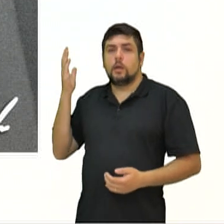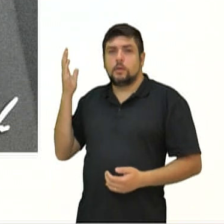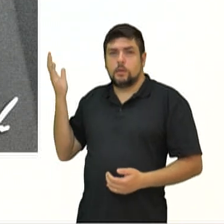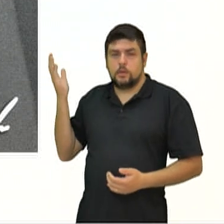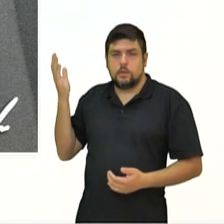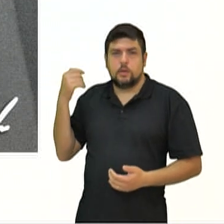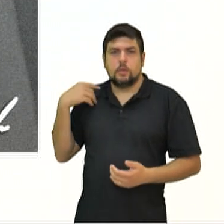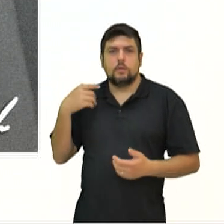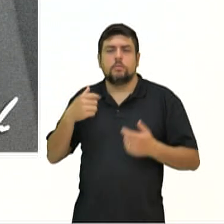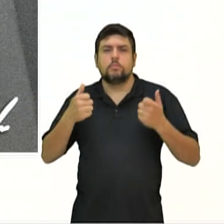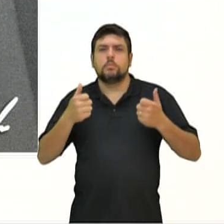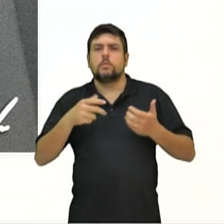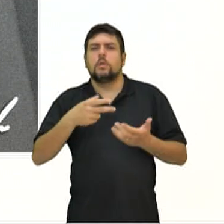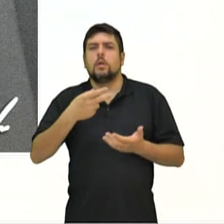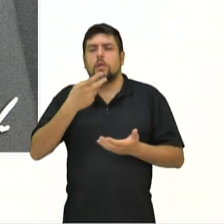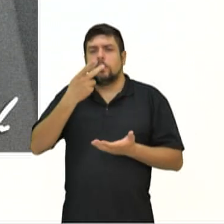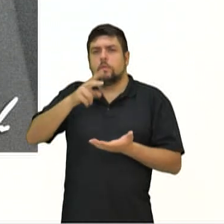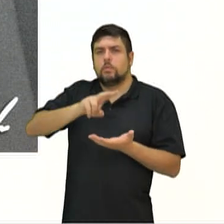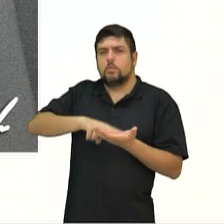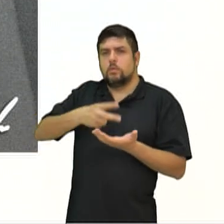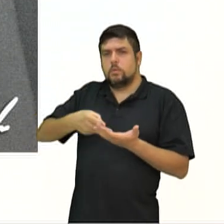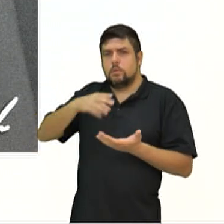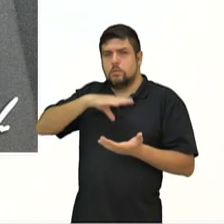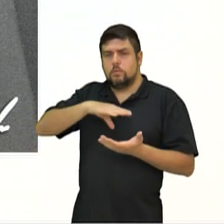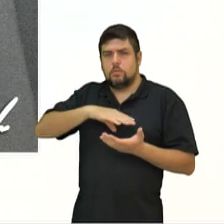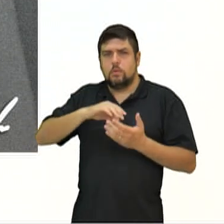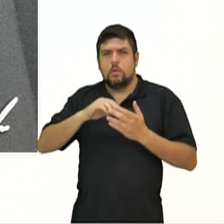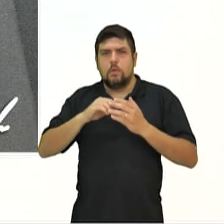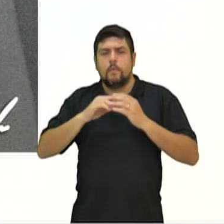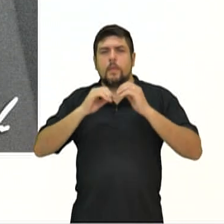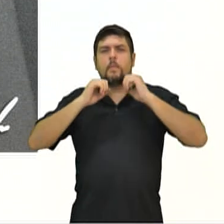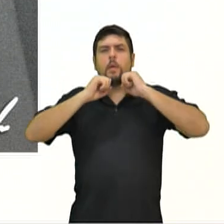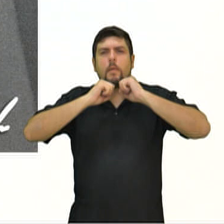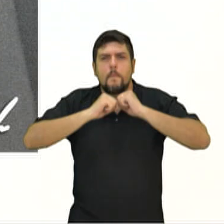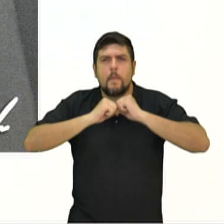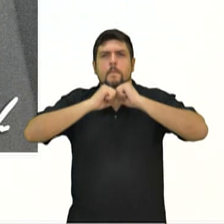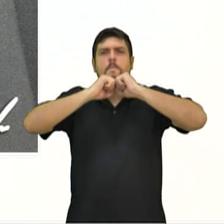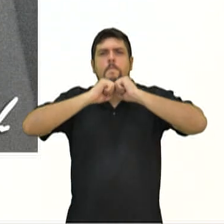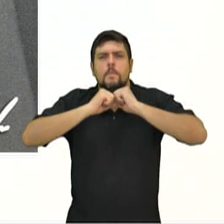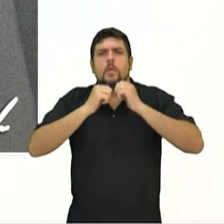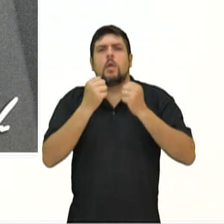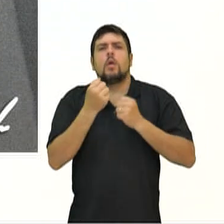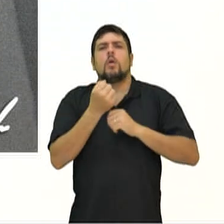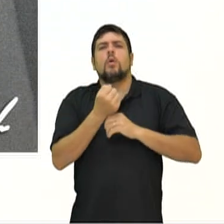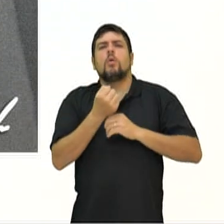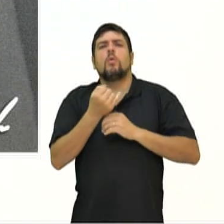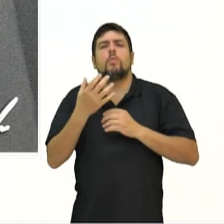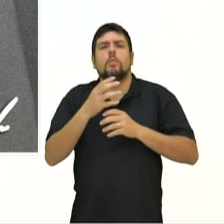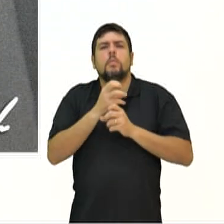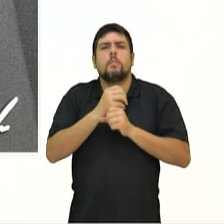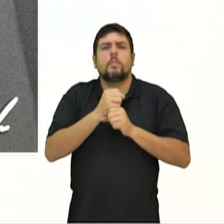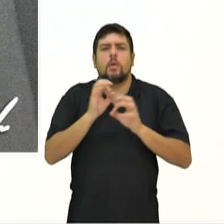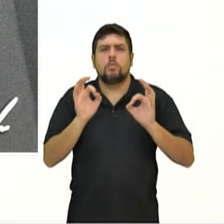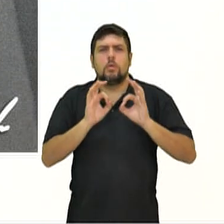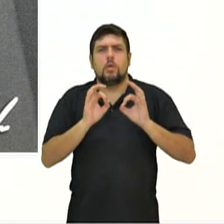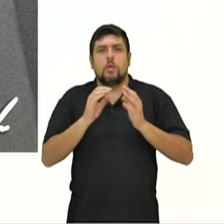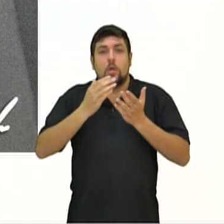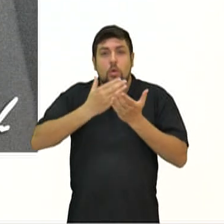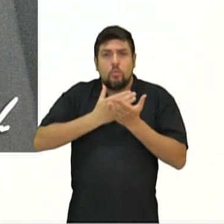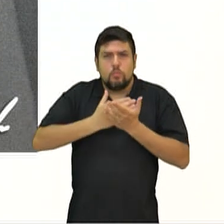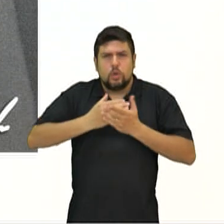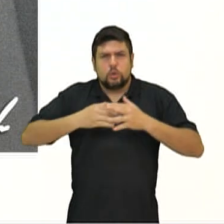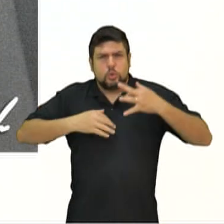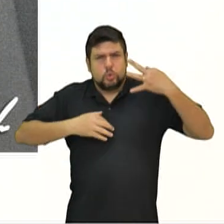conta as flexões que ele faz. Ele só começa a contar quando começa a doer, porque é aí